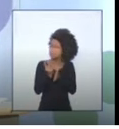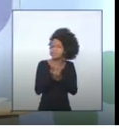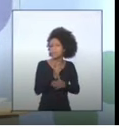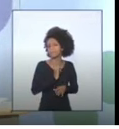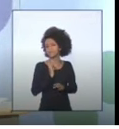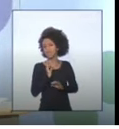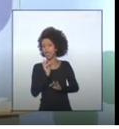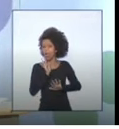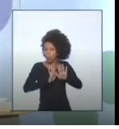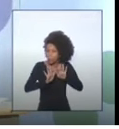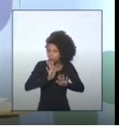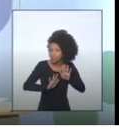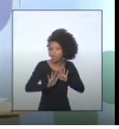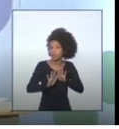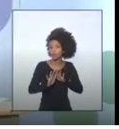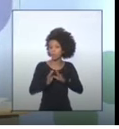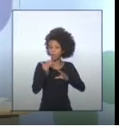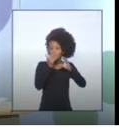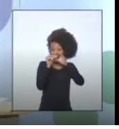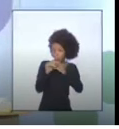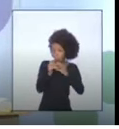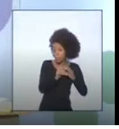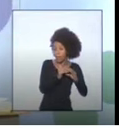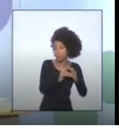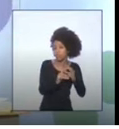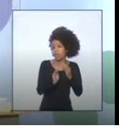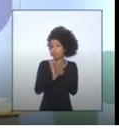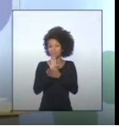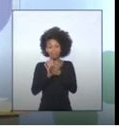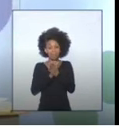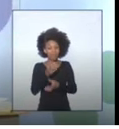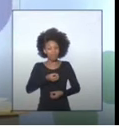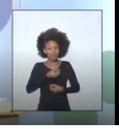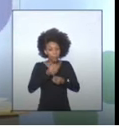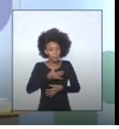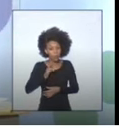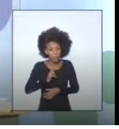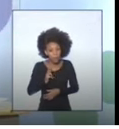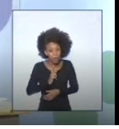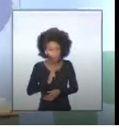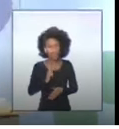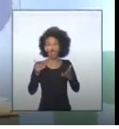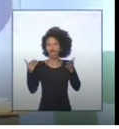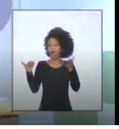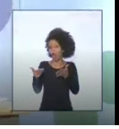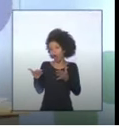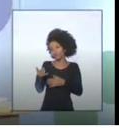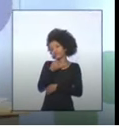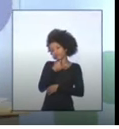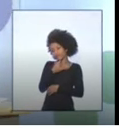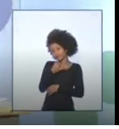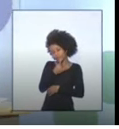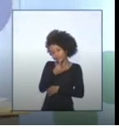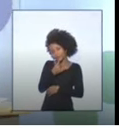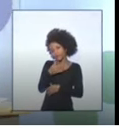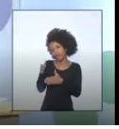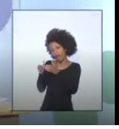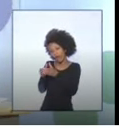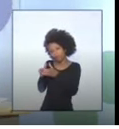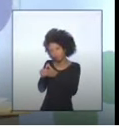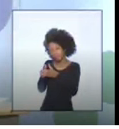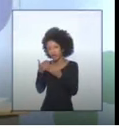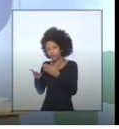esses cuidados de não fornecer nenhuma informação pessoal. Hoje, infelizmente, no chat, nós vimos que alguns alunos